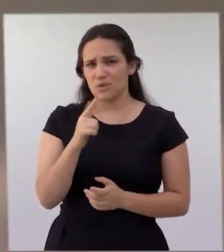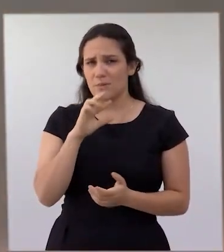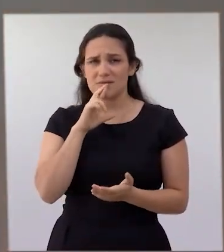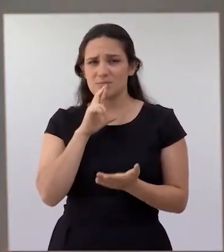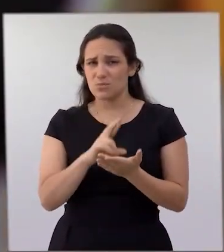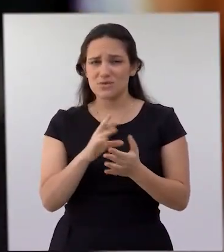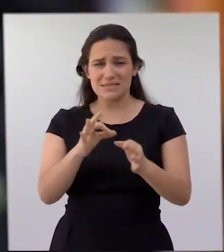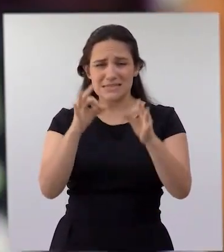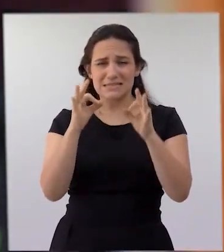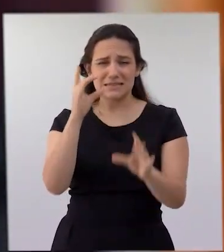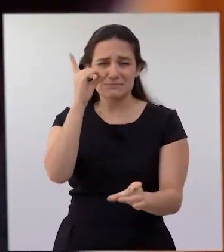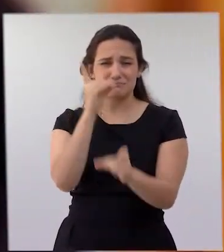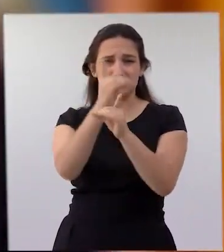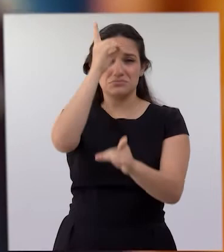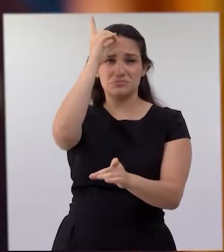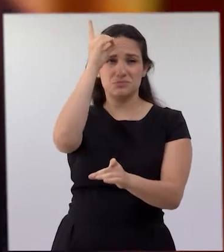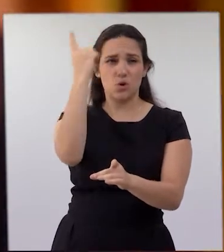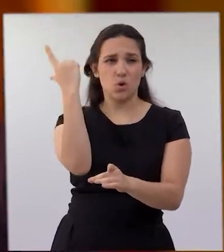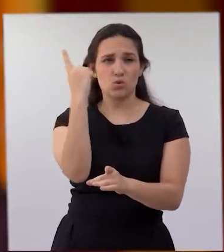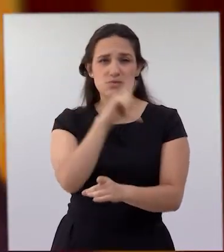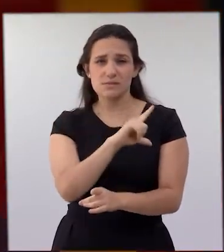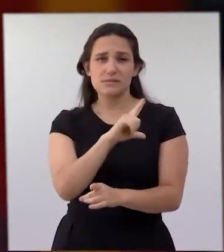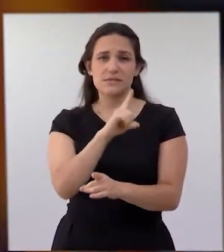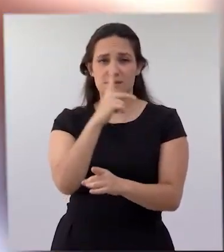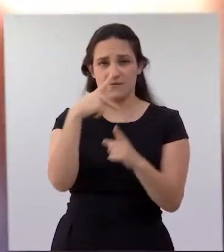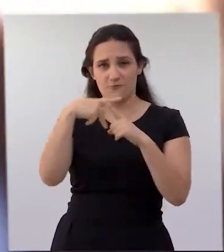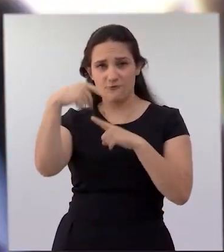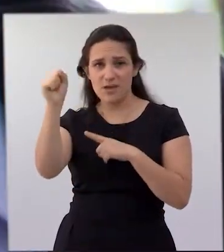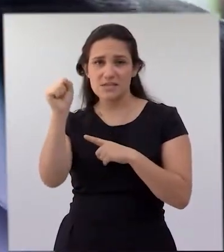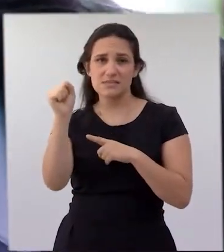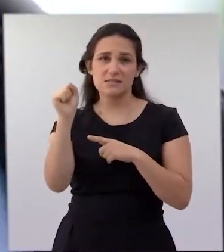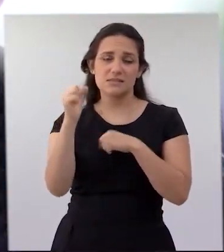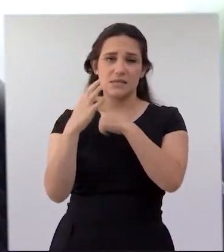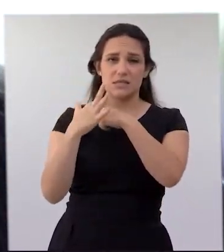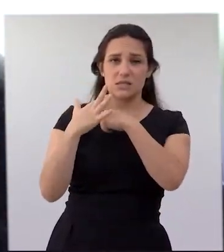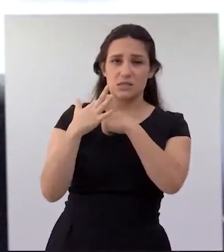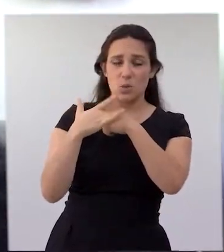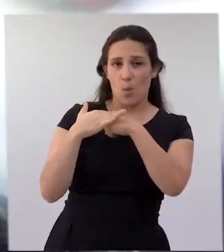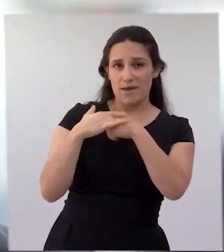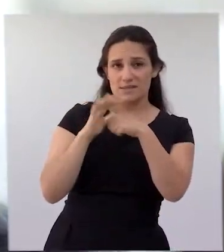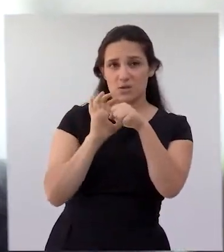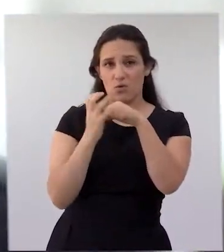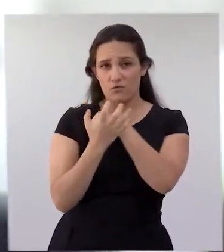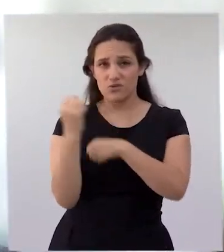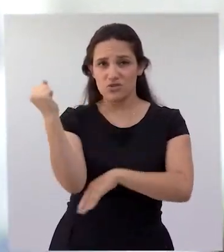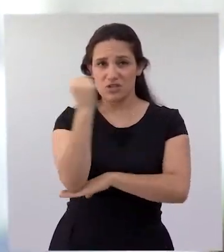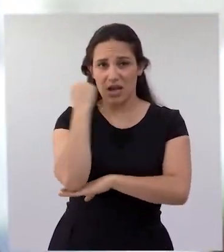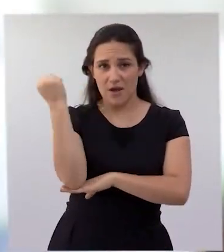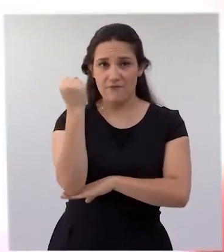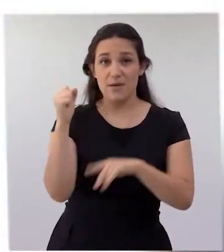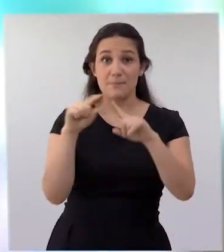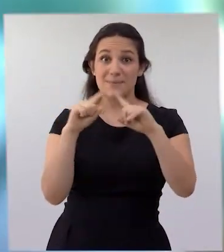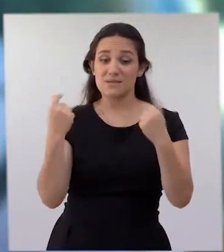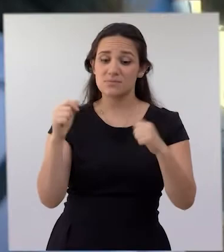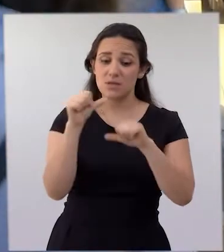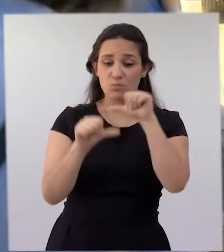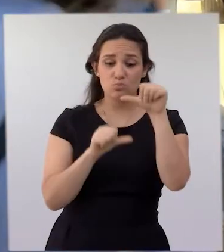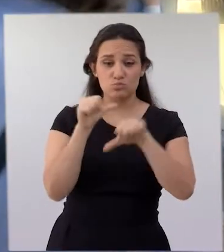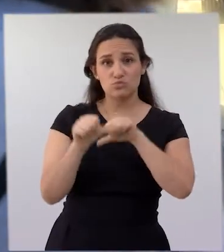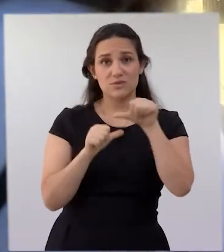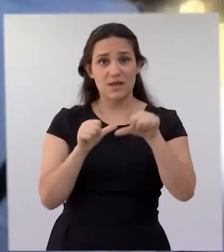Não há uma receita pronta de como cada um deve enfrentar os desafios impostos pela pandemia, mas é